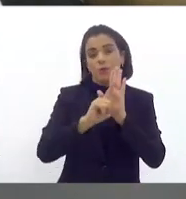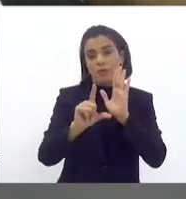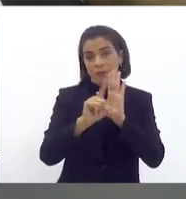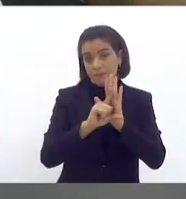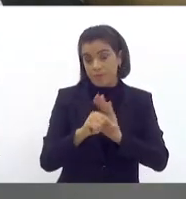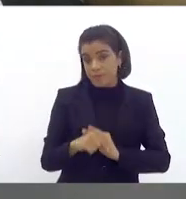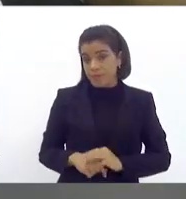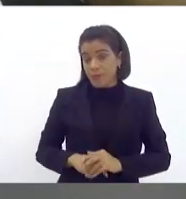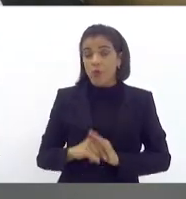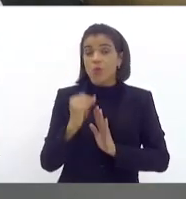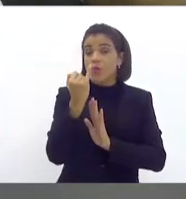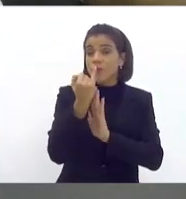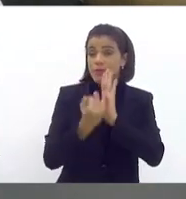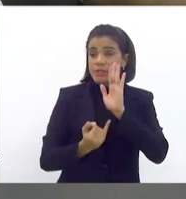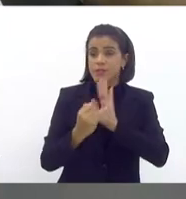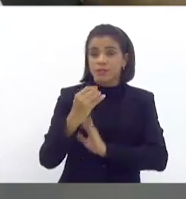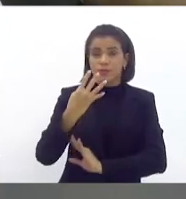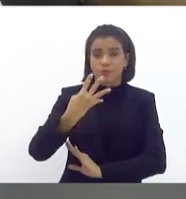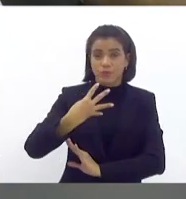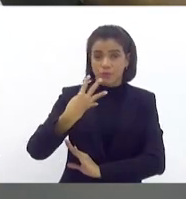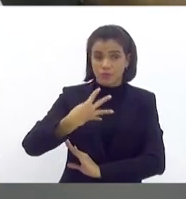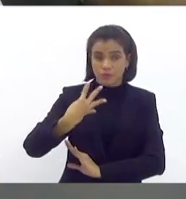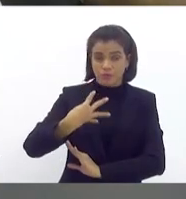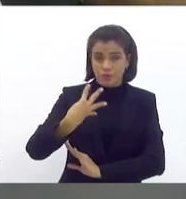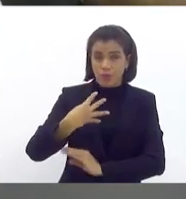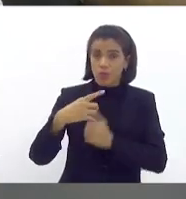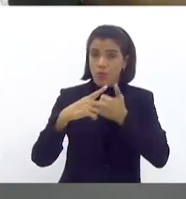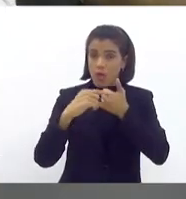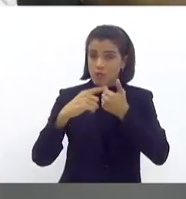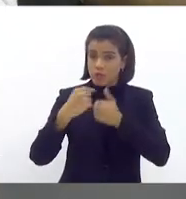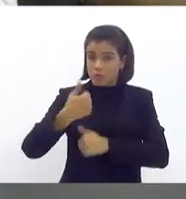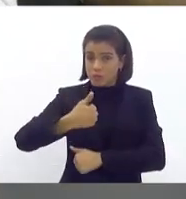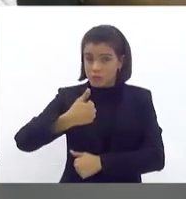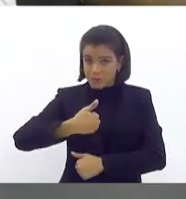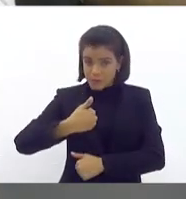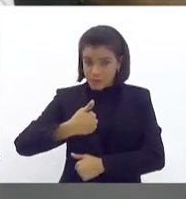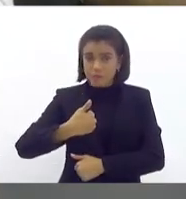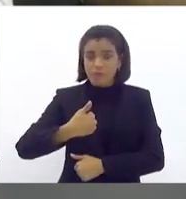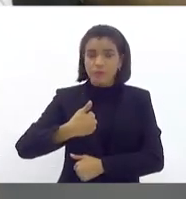O inciso 4º do artigo 1º,